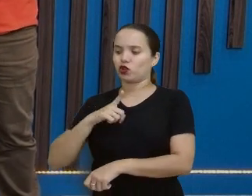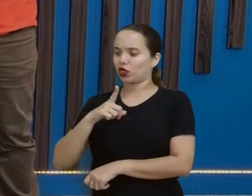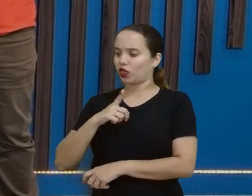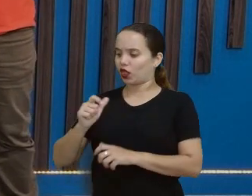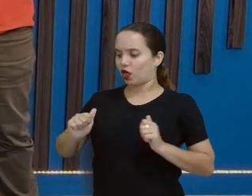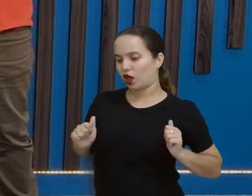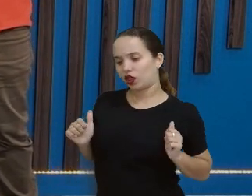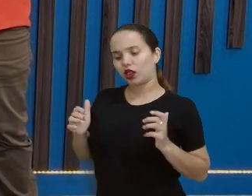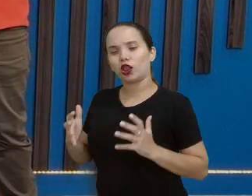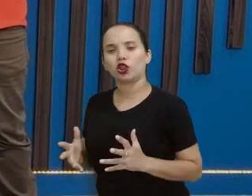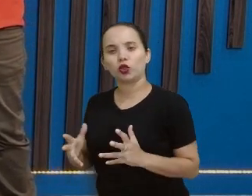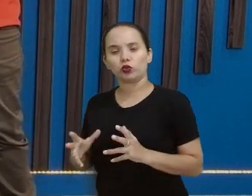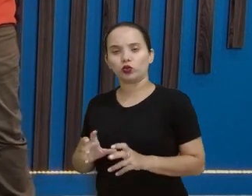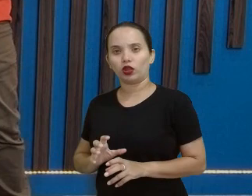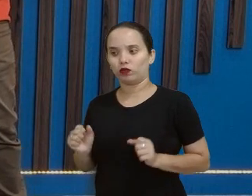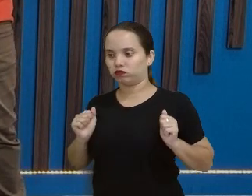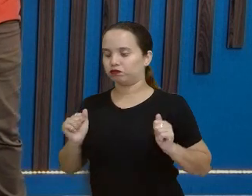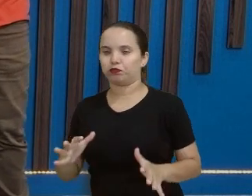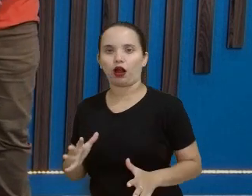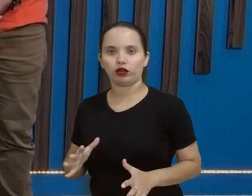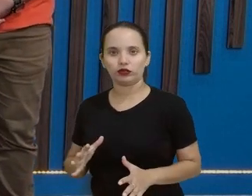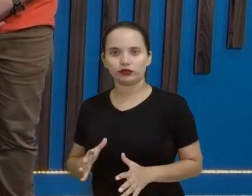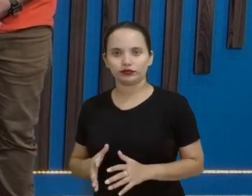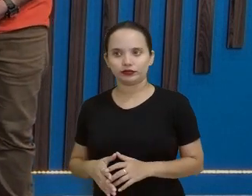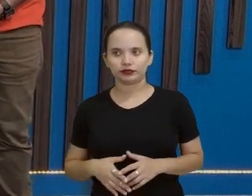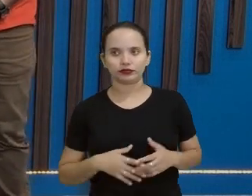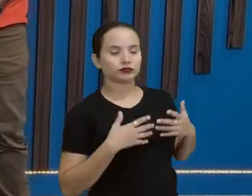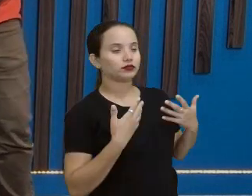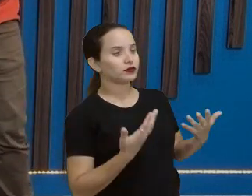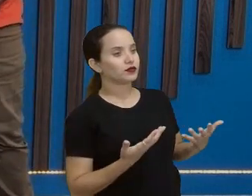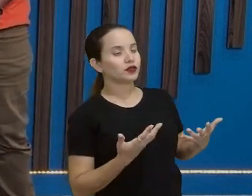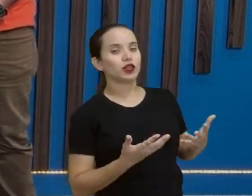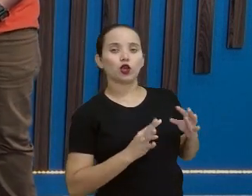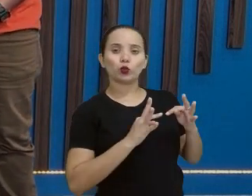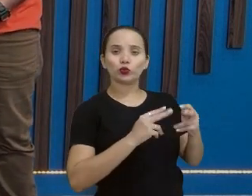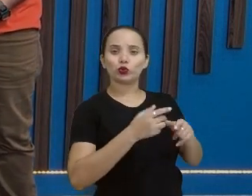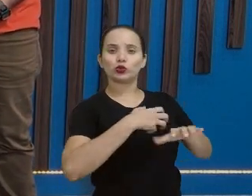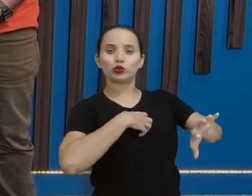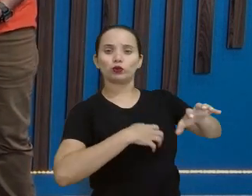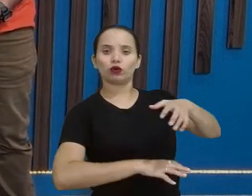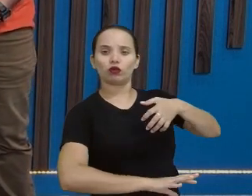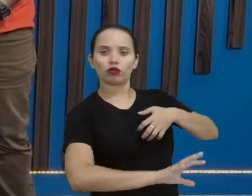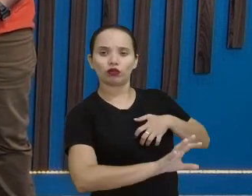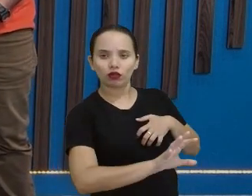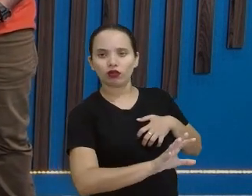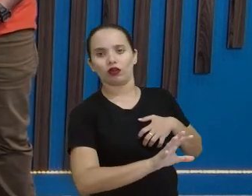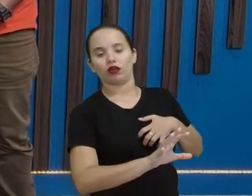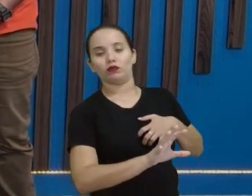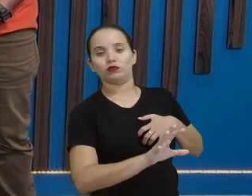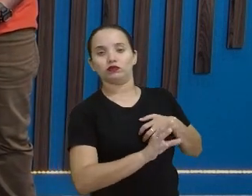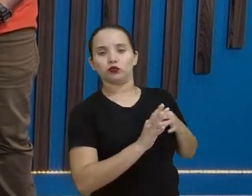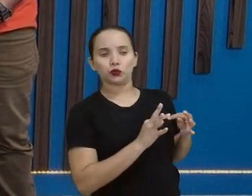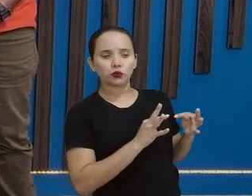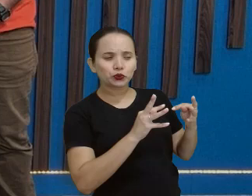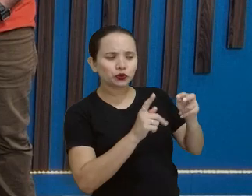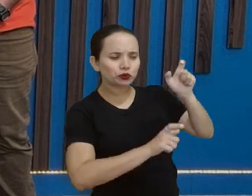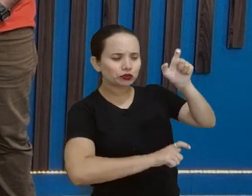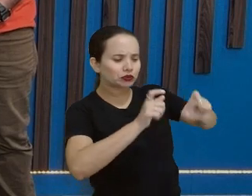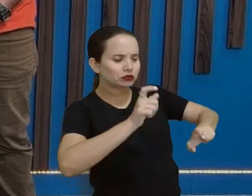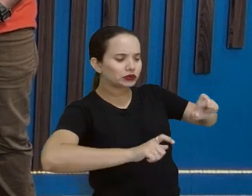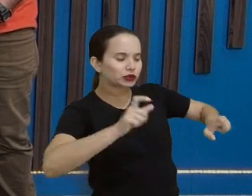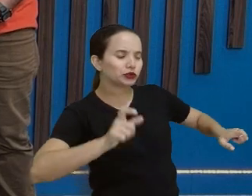de uma forma muitas vezes impulsiva, tá? E aí, com essa empatia, que não é só pela gente, mas também pelos